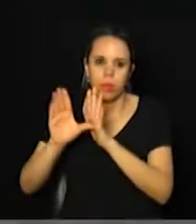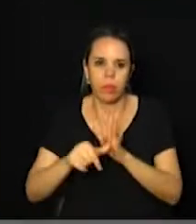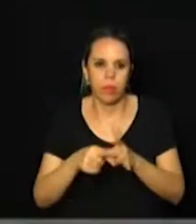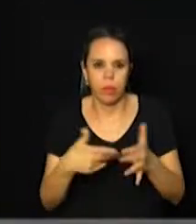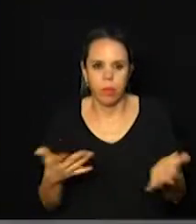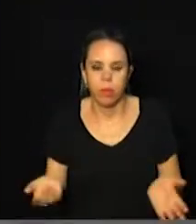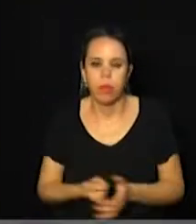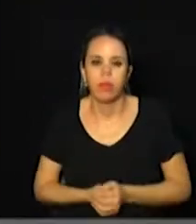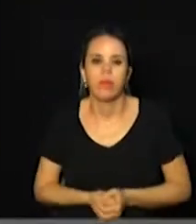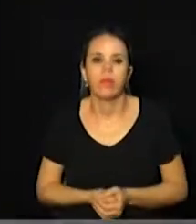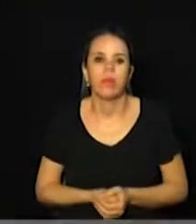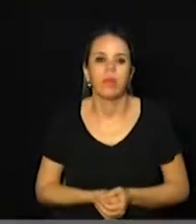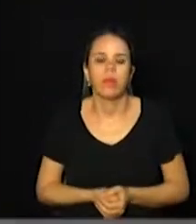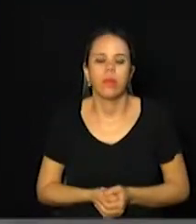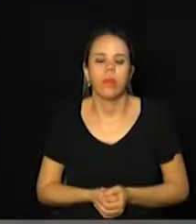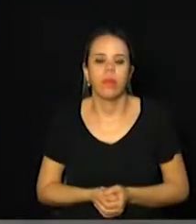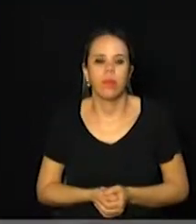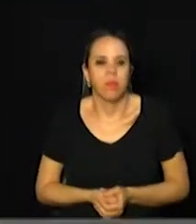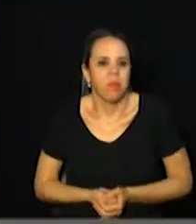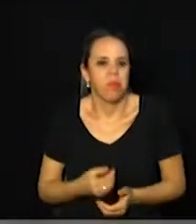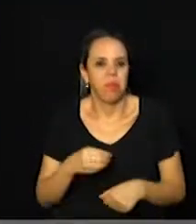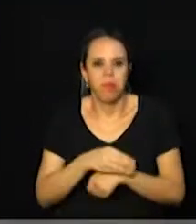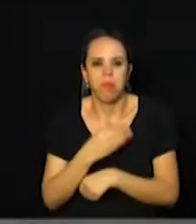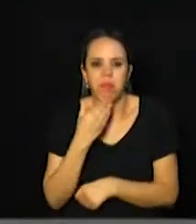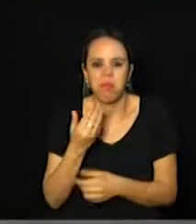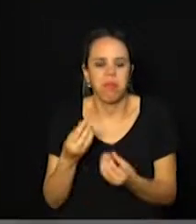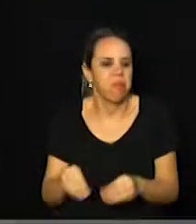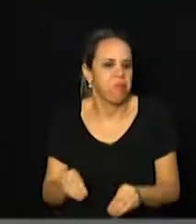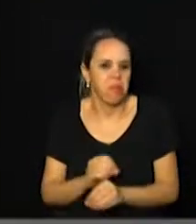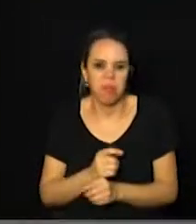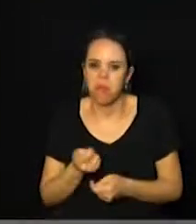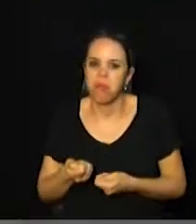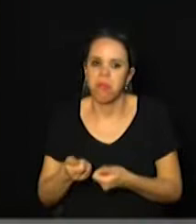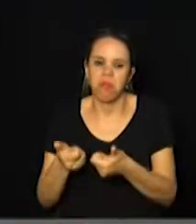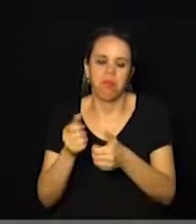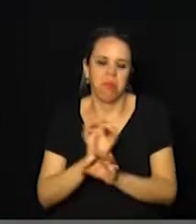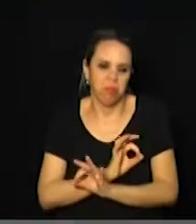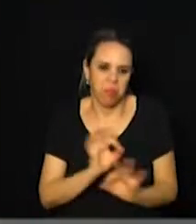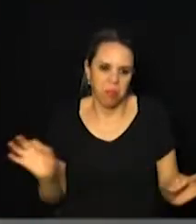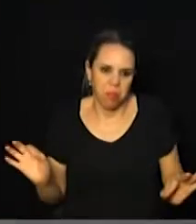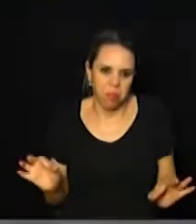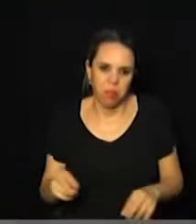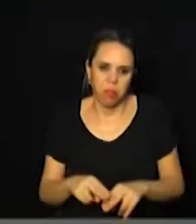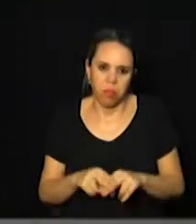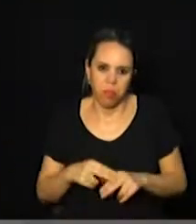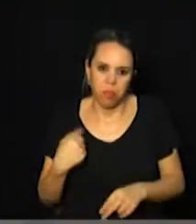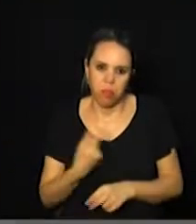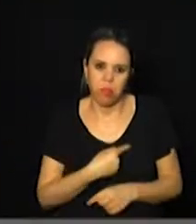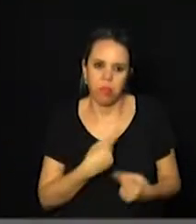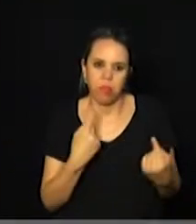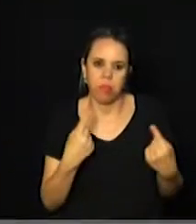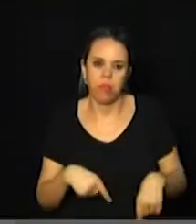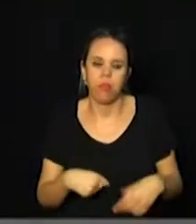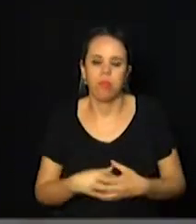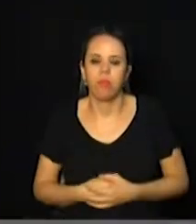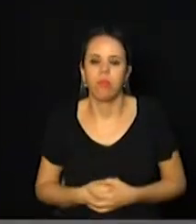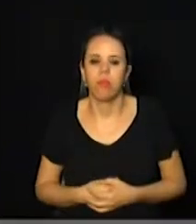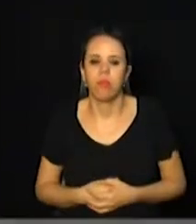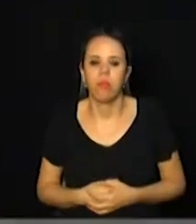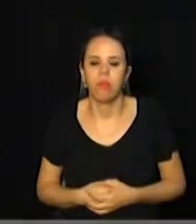assalto a visão do trás absolutamente nenhum benefício por isso que ele nós somos totalmente contrários